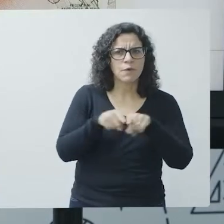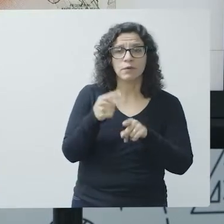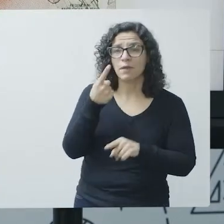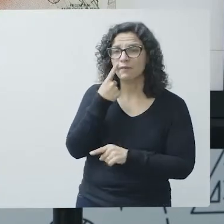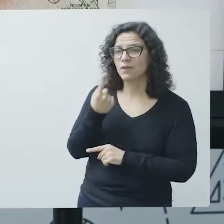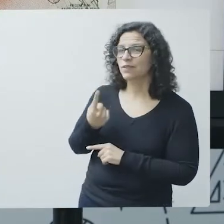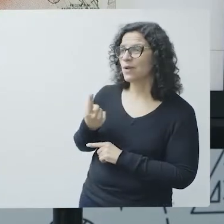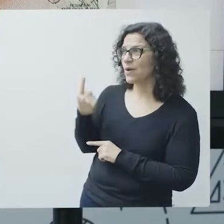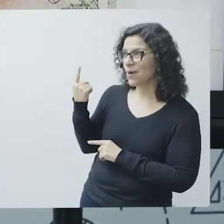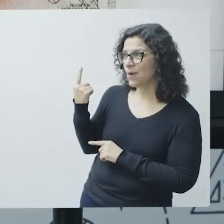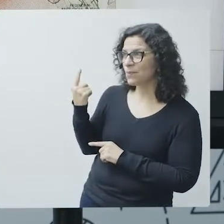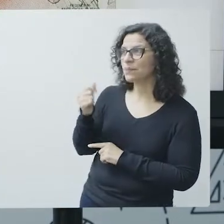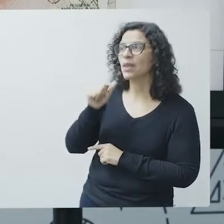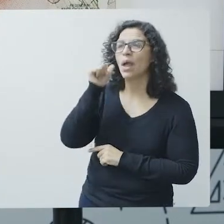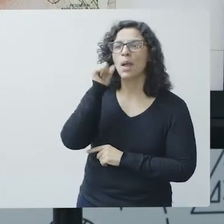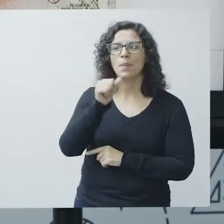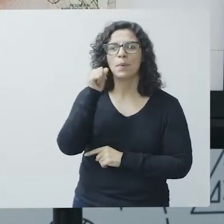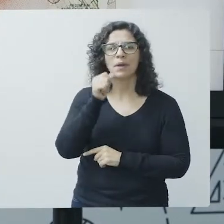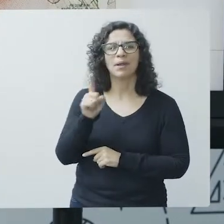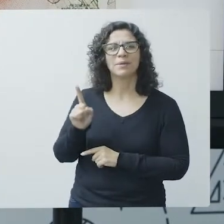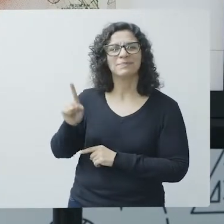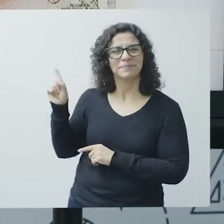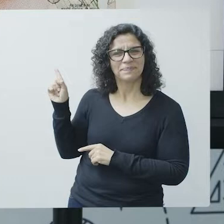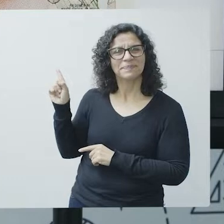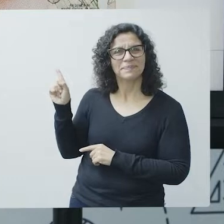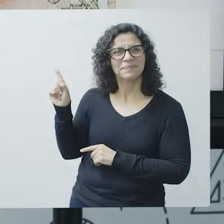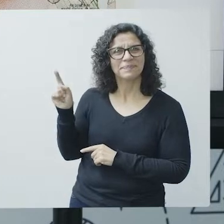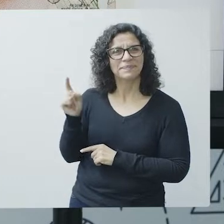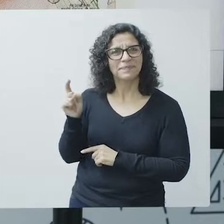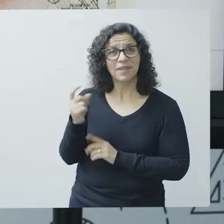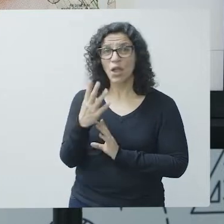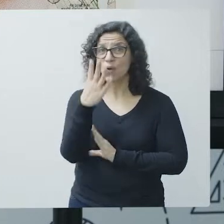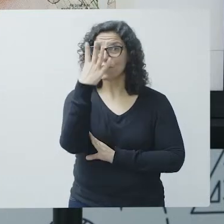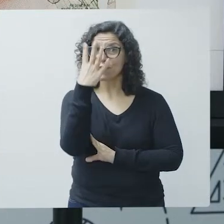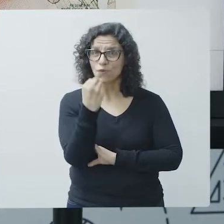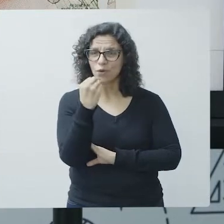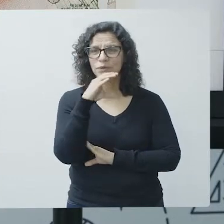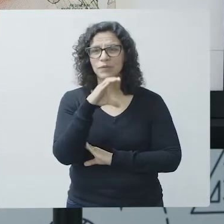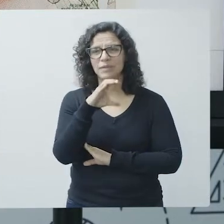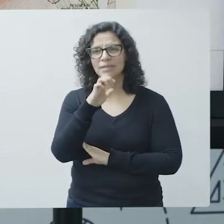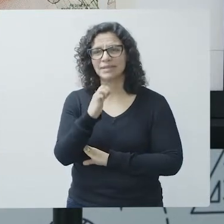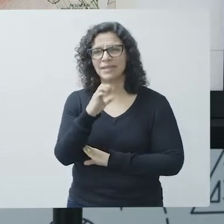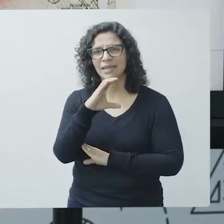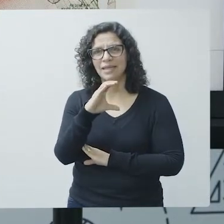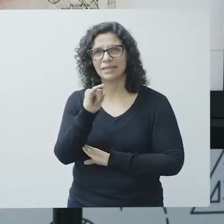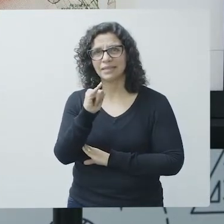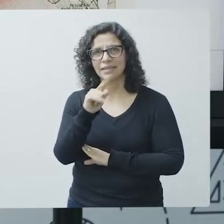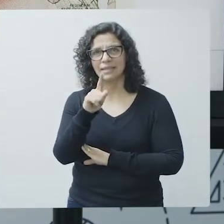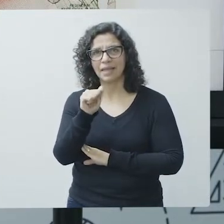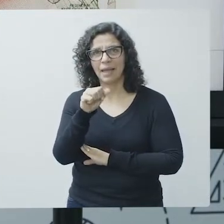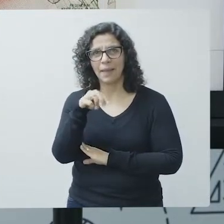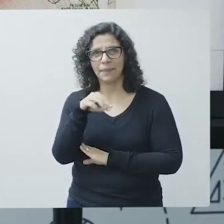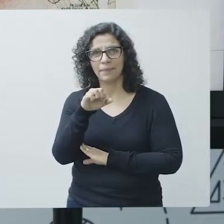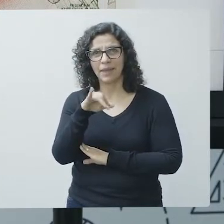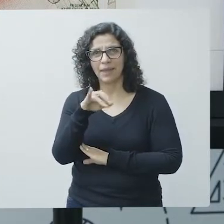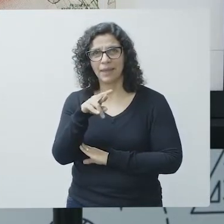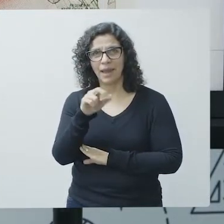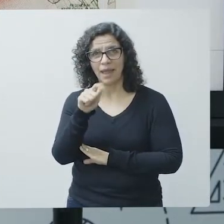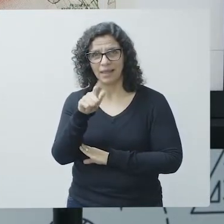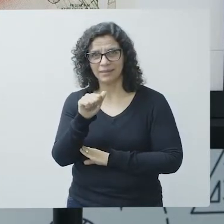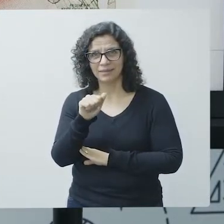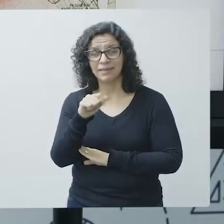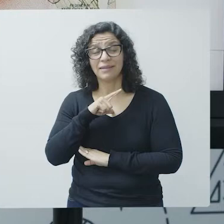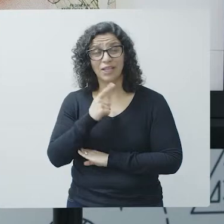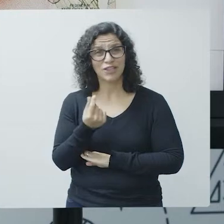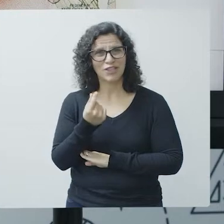Olha só, eu tenho aqui o quê? Eu tenho a nossa autora, a Cecília Meirelles. E